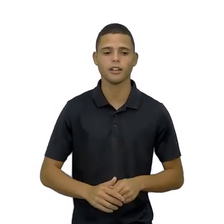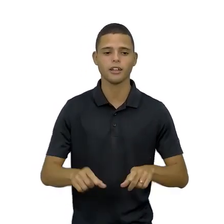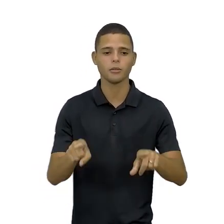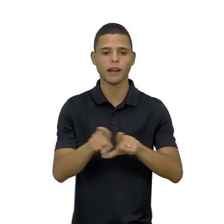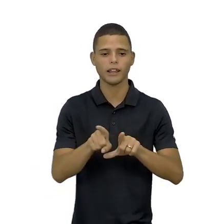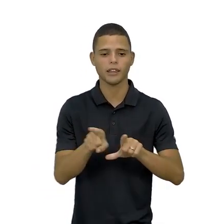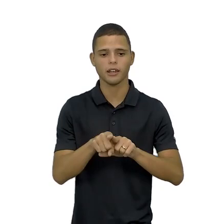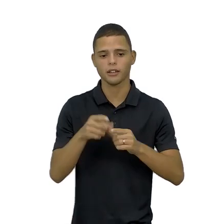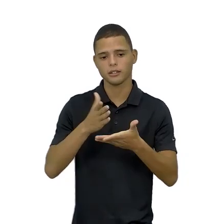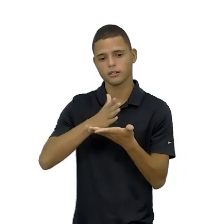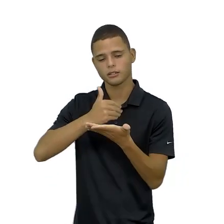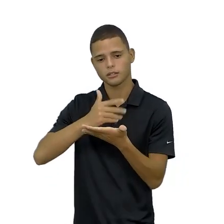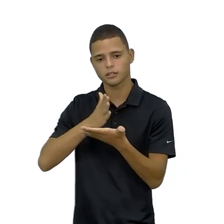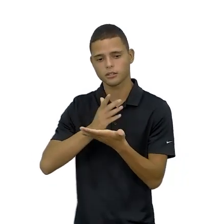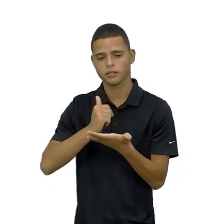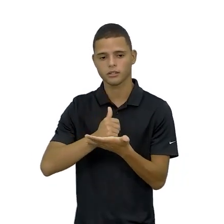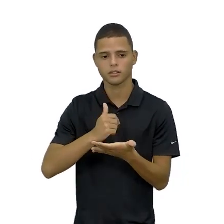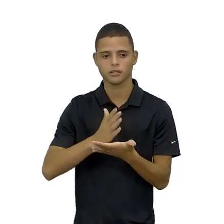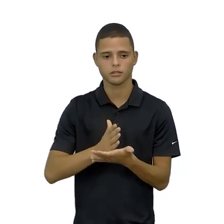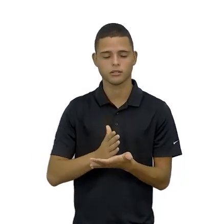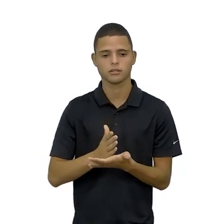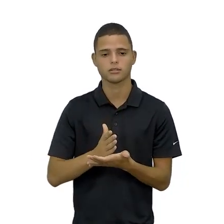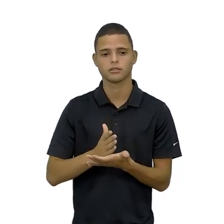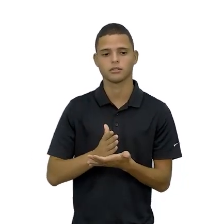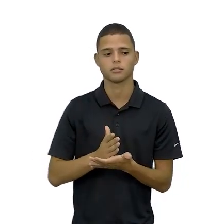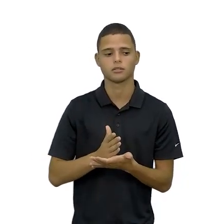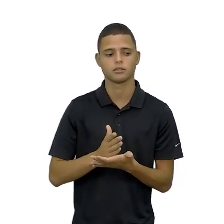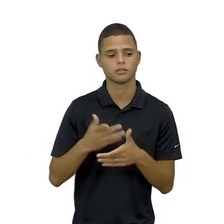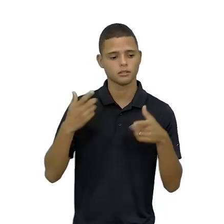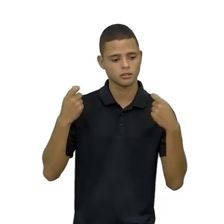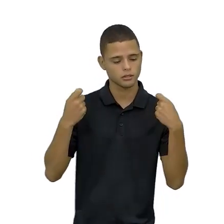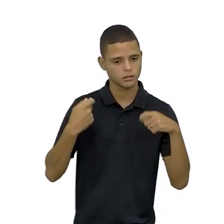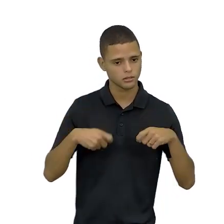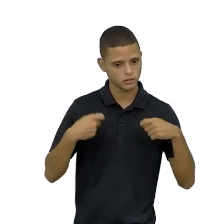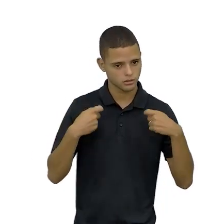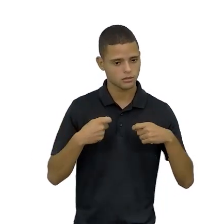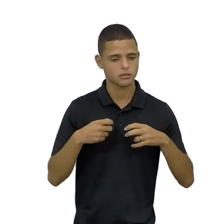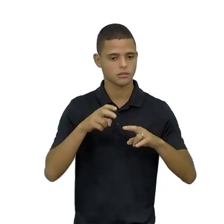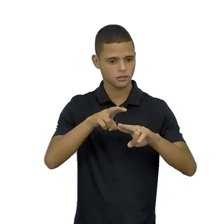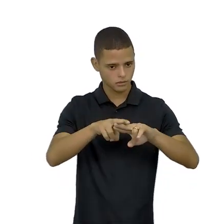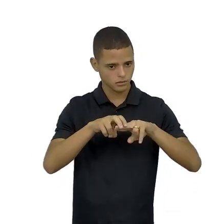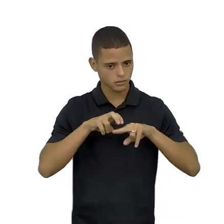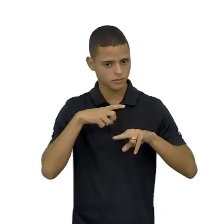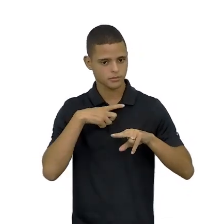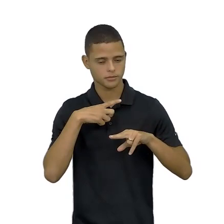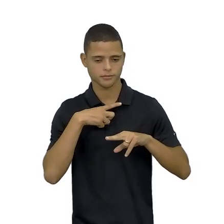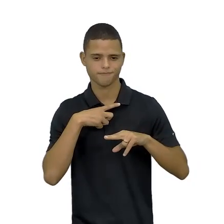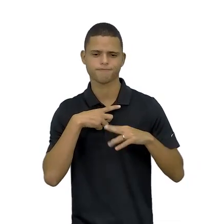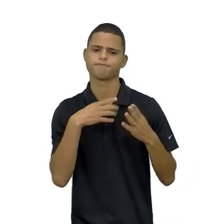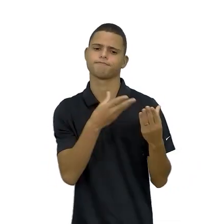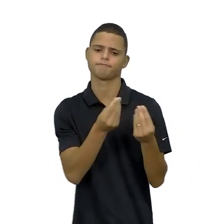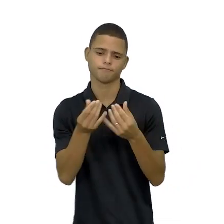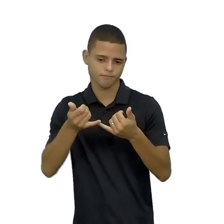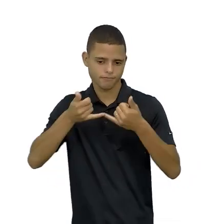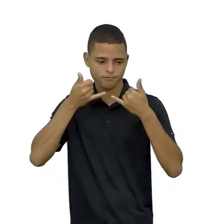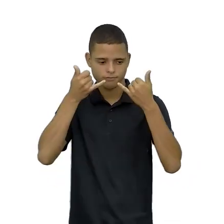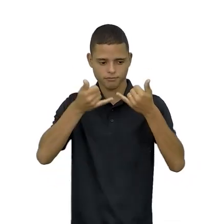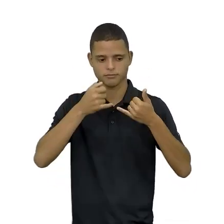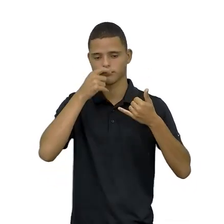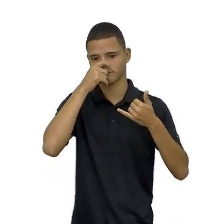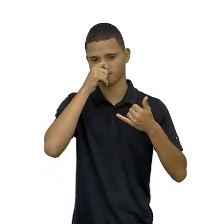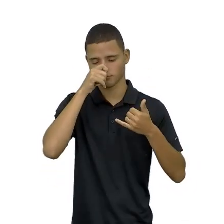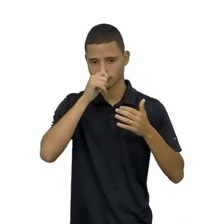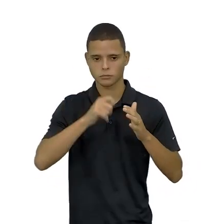diretivas para aquilo que as crianças estão precisando, né? Então, para isso, a gente tem uma gama de informações, sejam